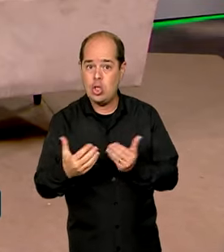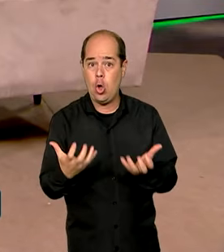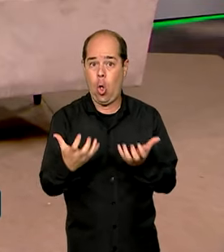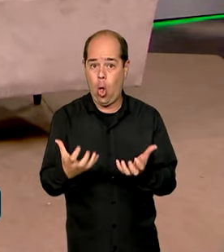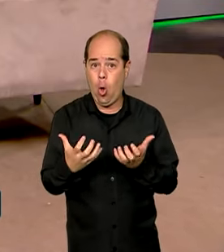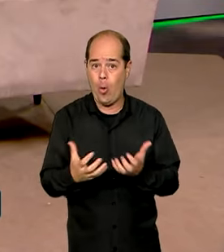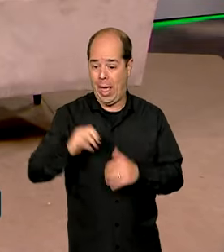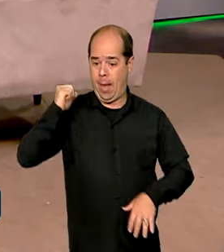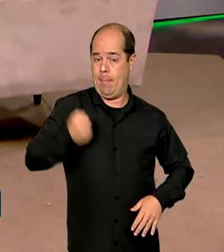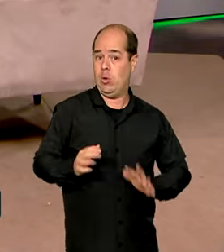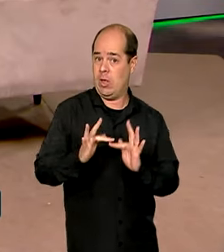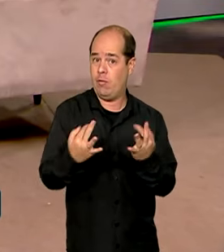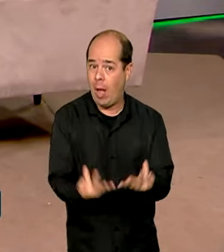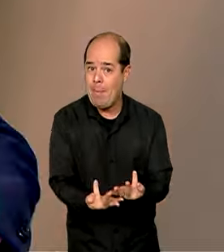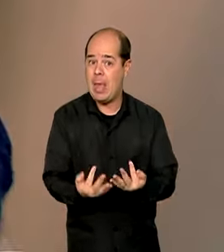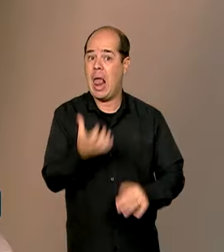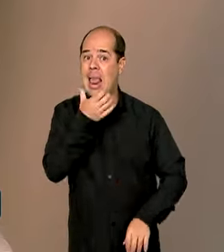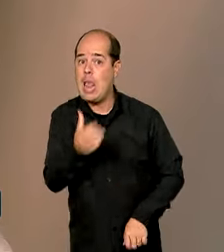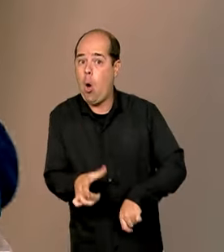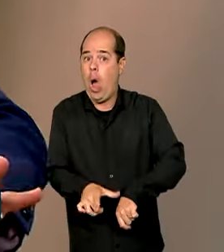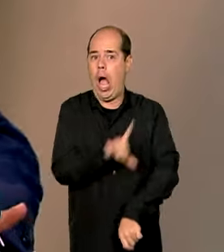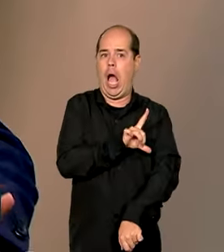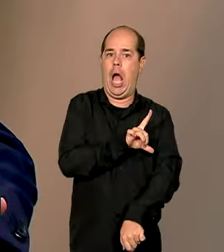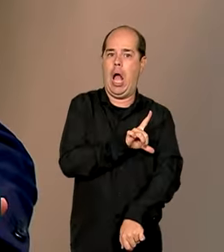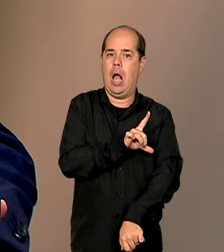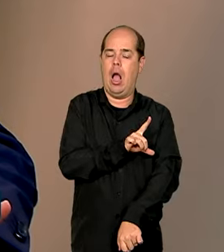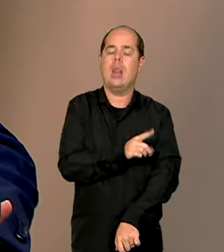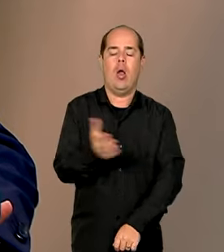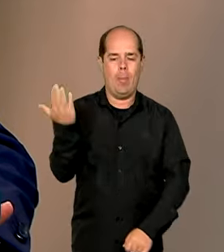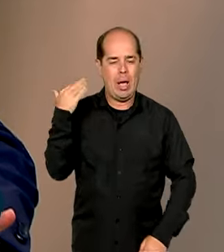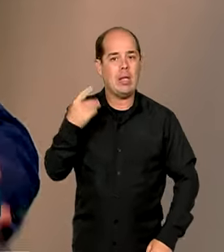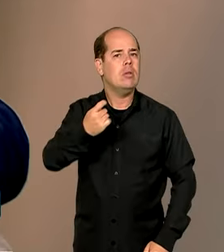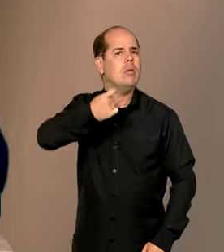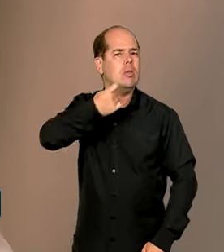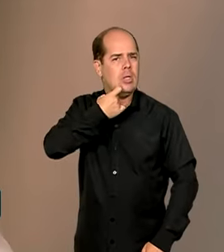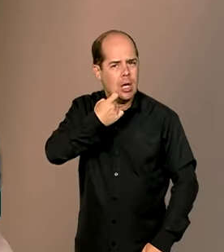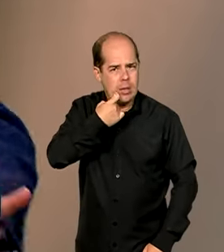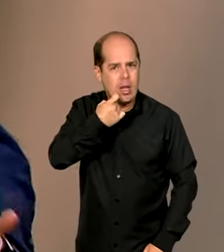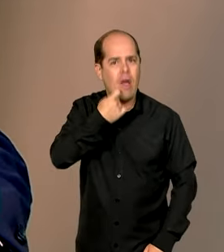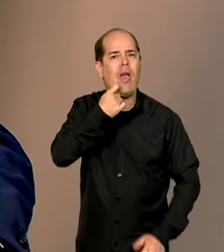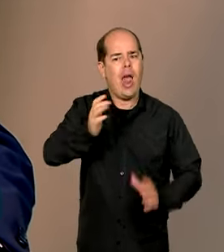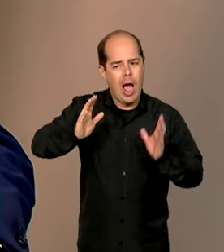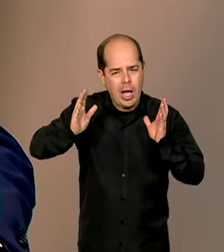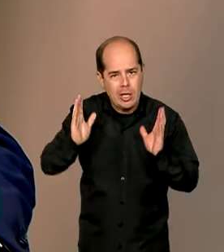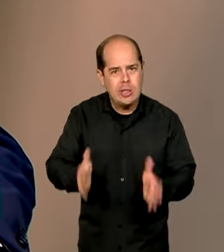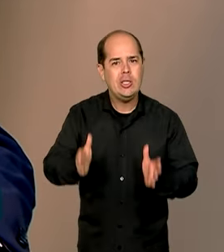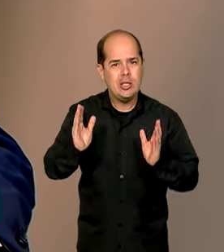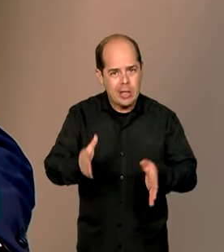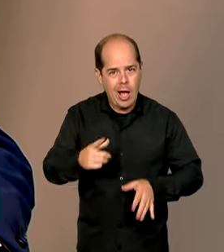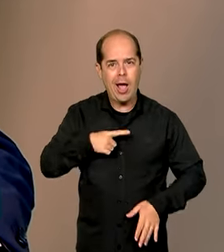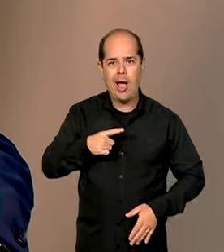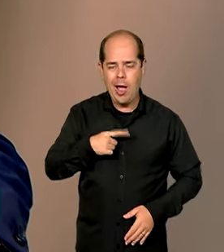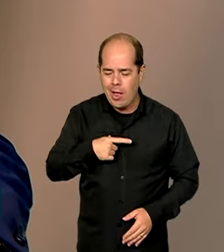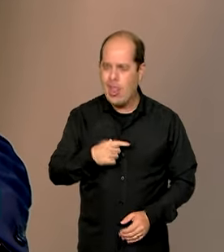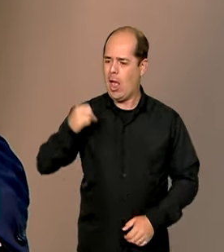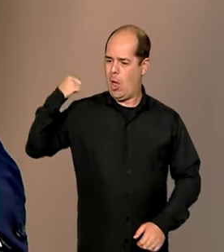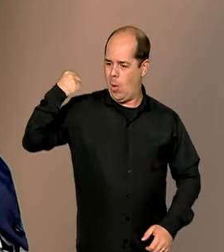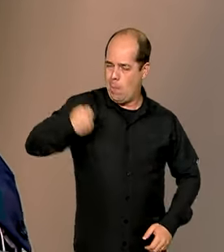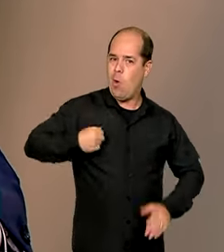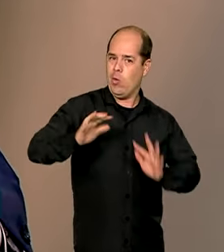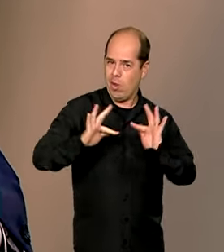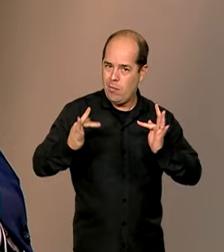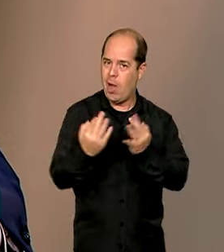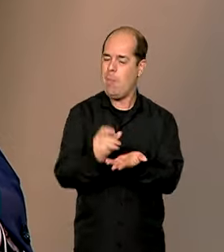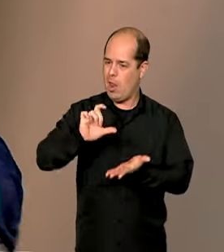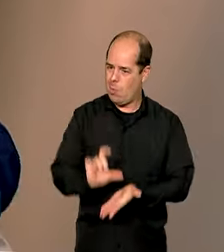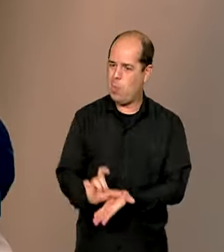Então, na última sexta-feira, já estava o dinheiro, não é, com a última parcela de pagamento do Bolsa Família. E